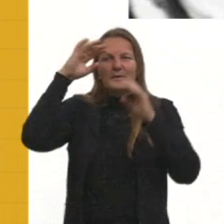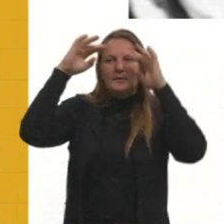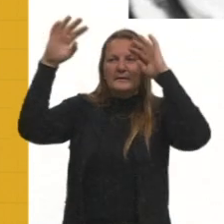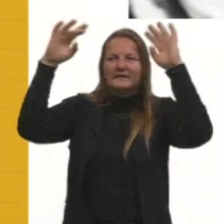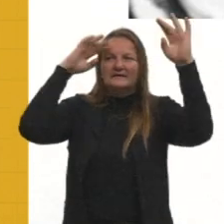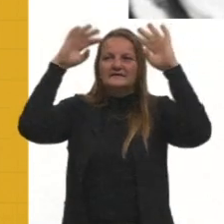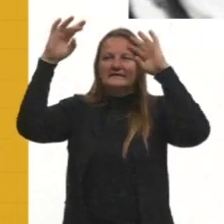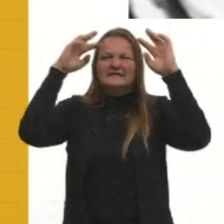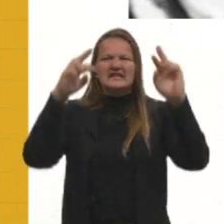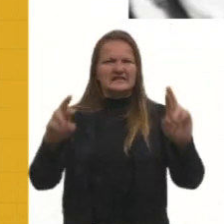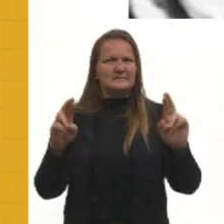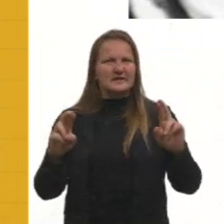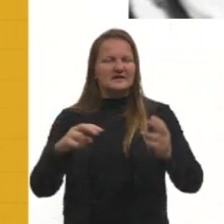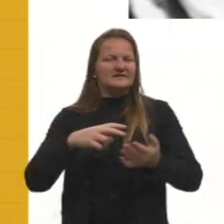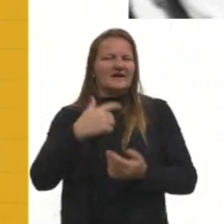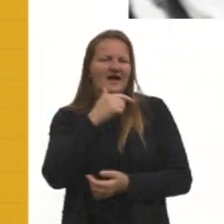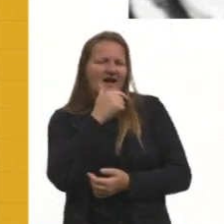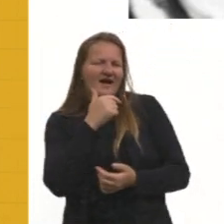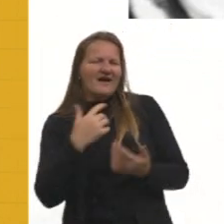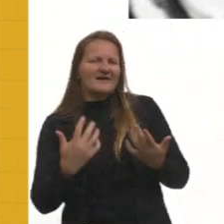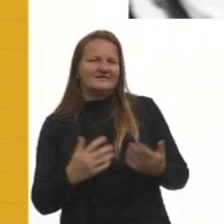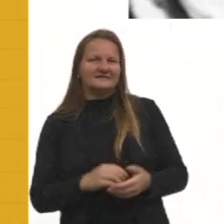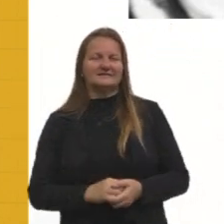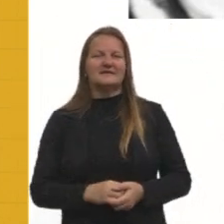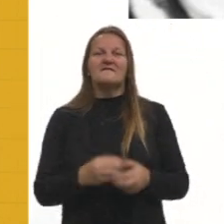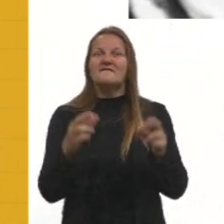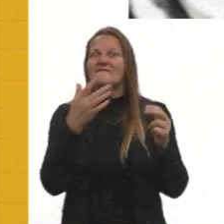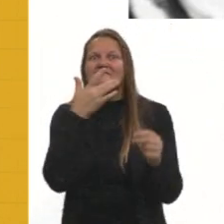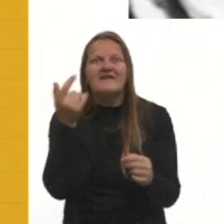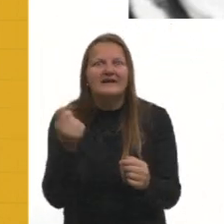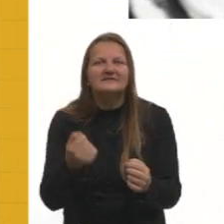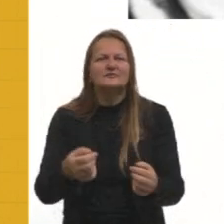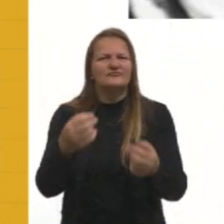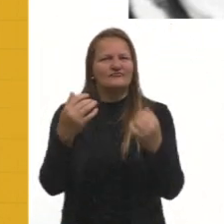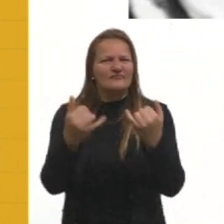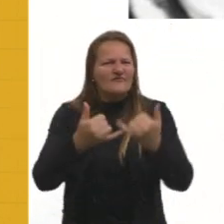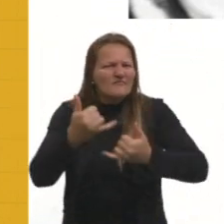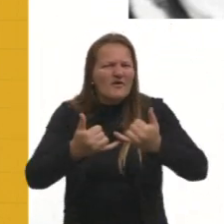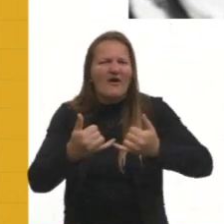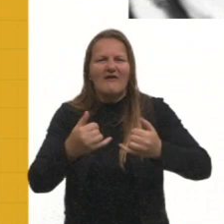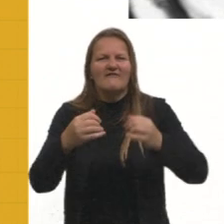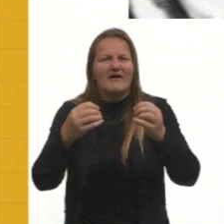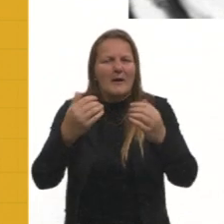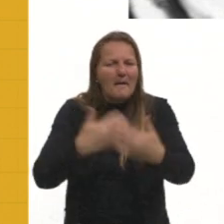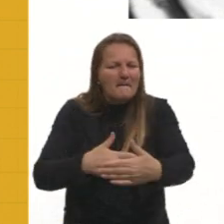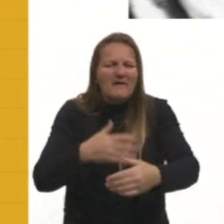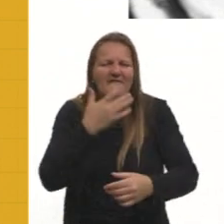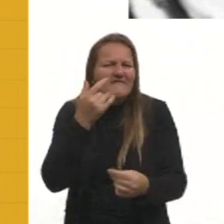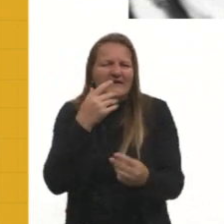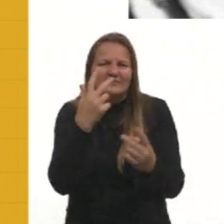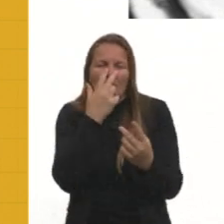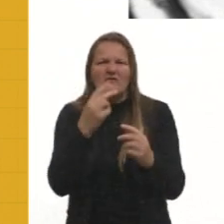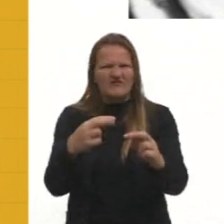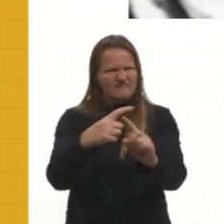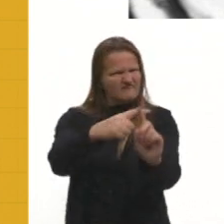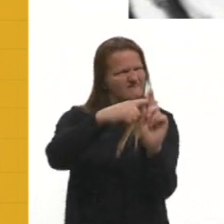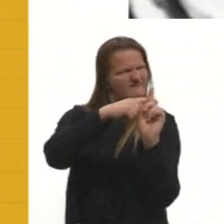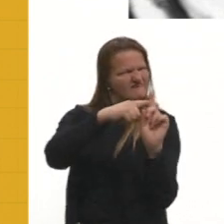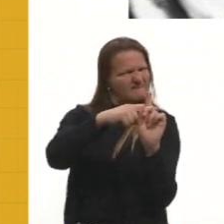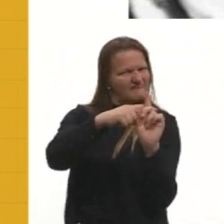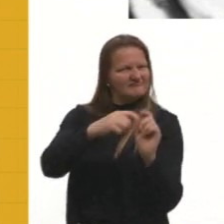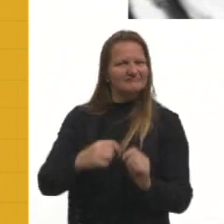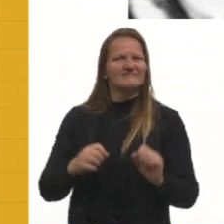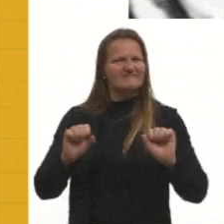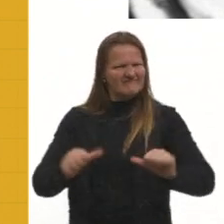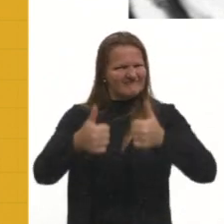façam isso ok gente então divirta-se bom com calma relaxem que vai dar tudo certo